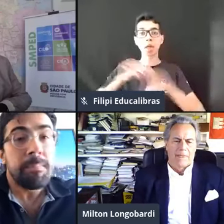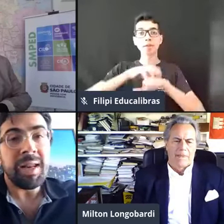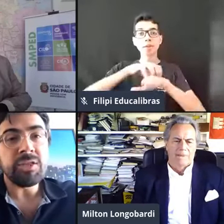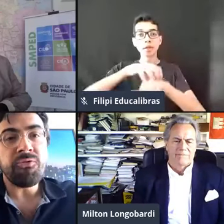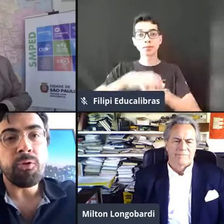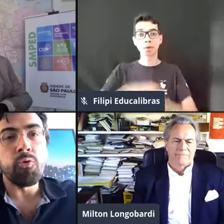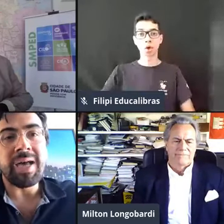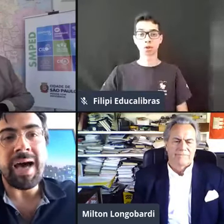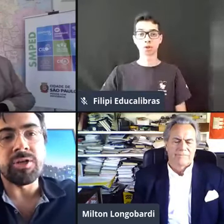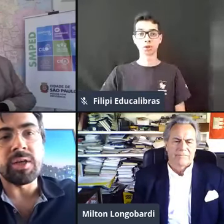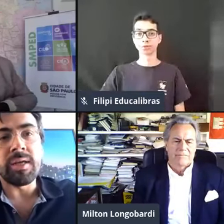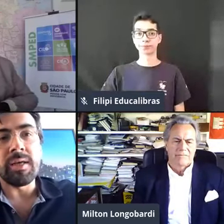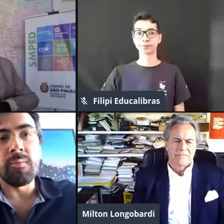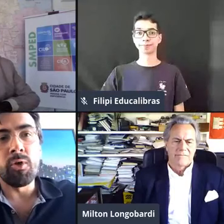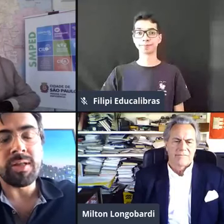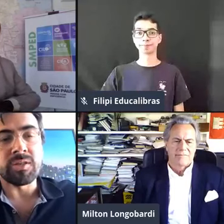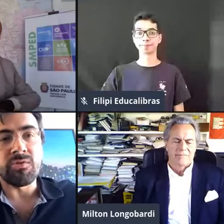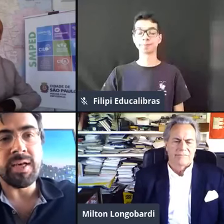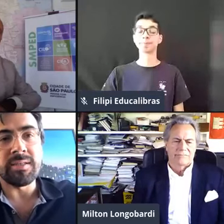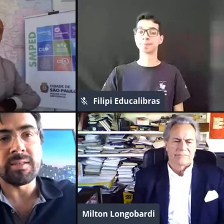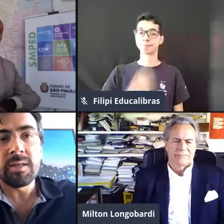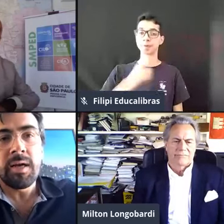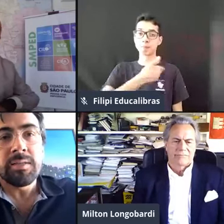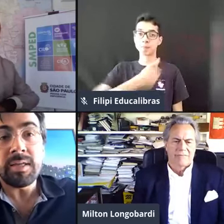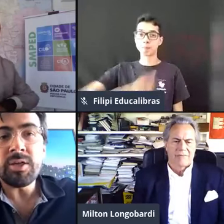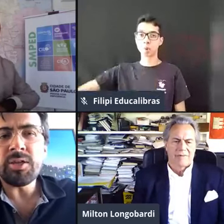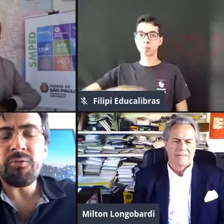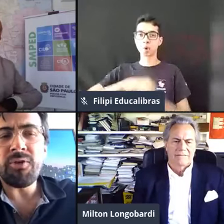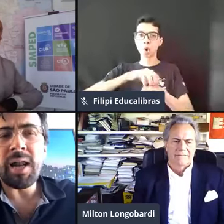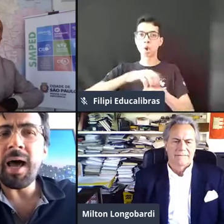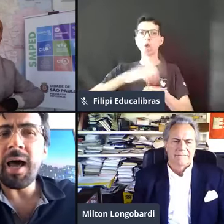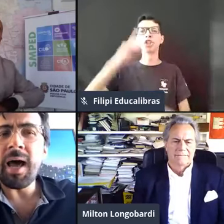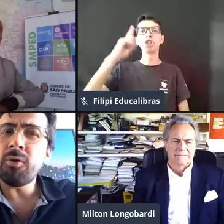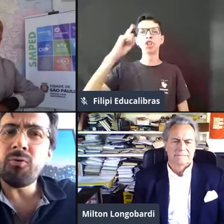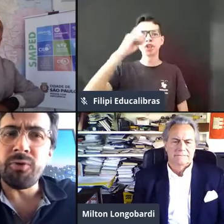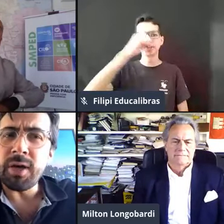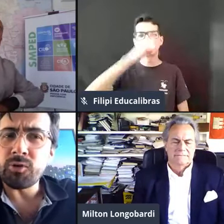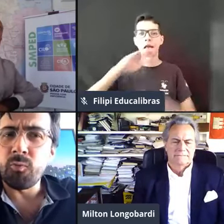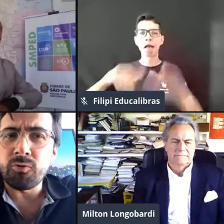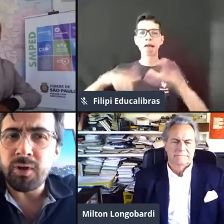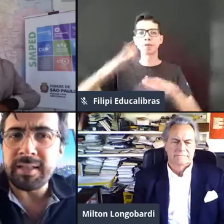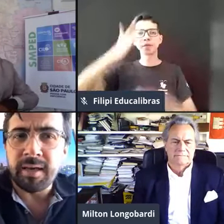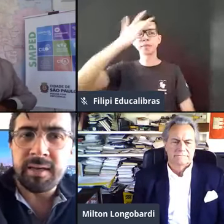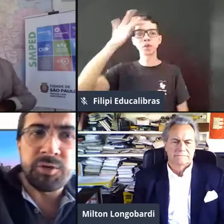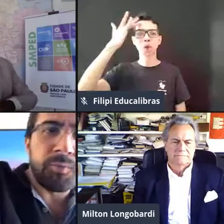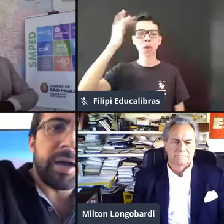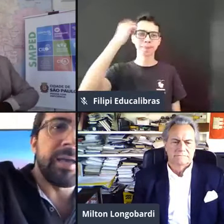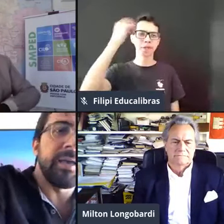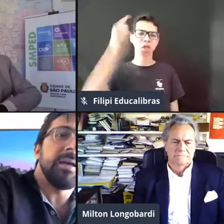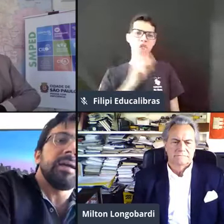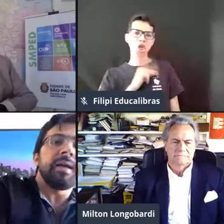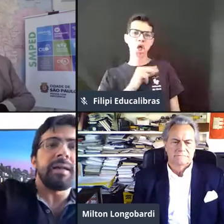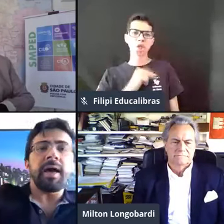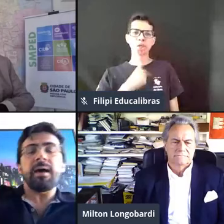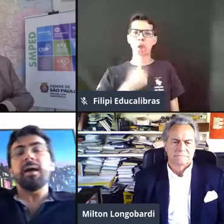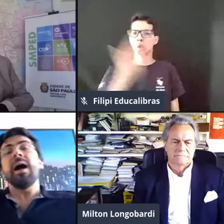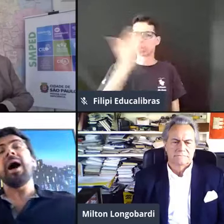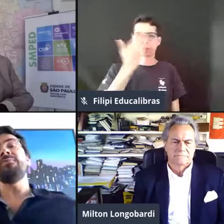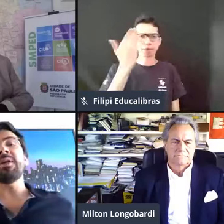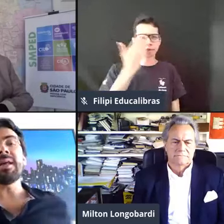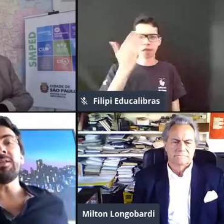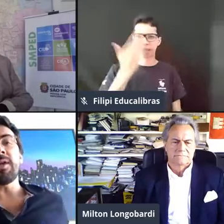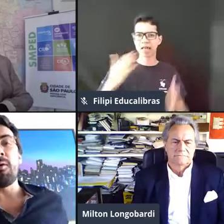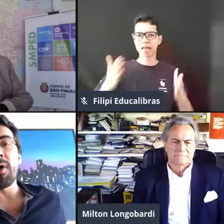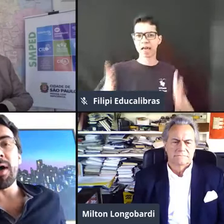também pela dificuldade que, muitas vezes, tem gente que fala, eu não vejo muito cadeirante por aí, né?